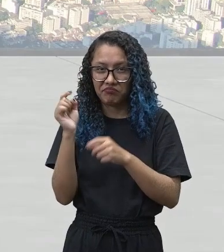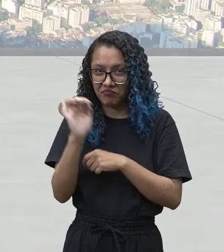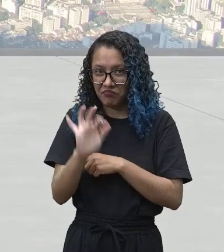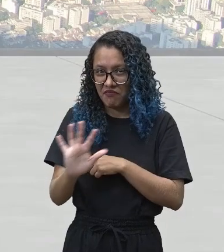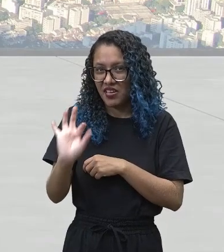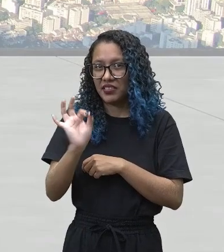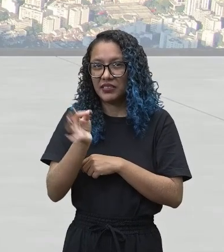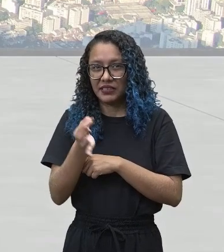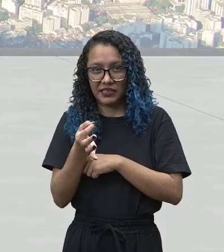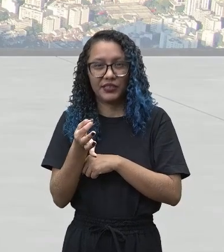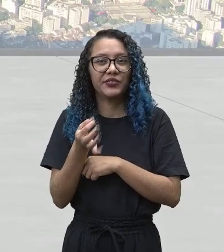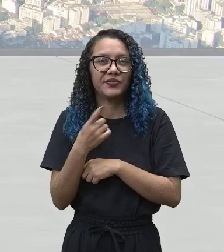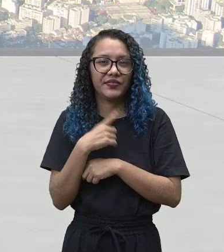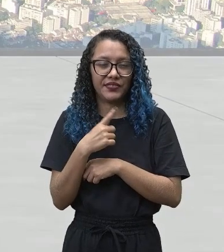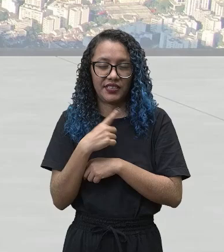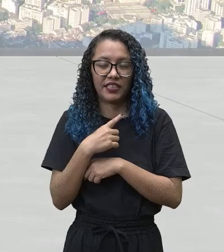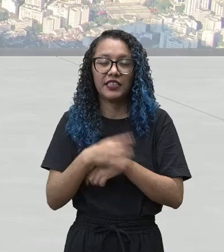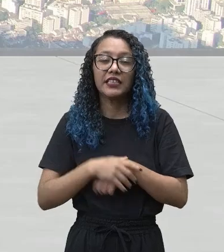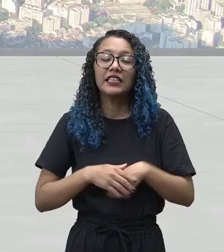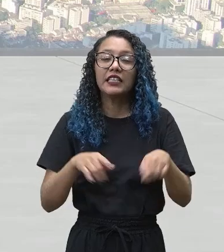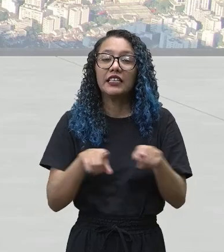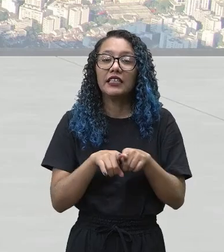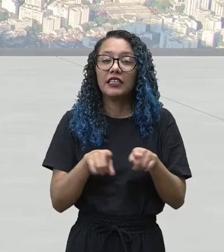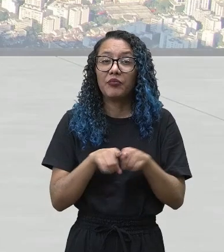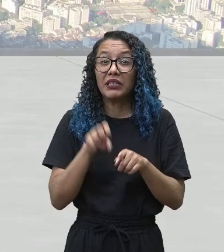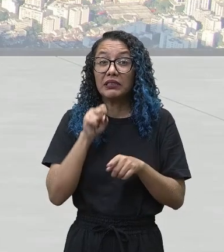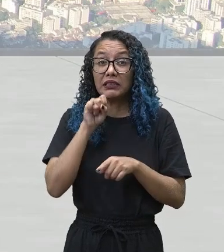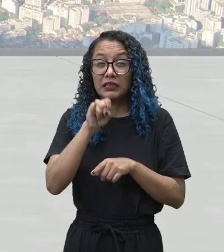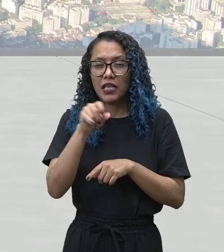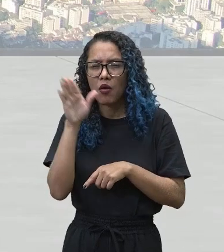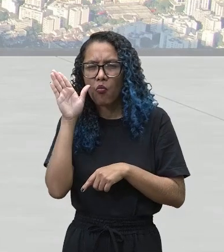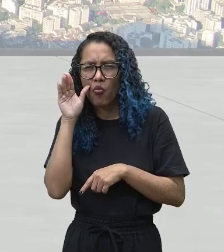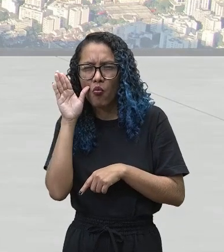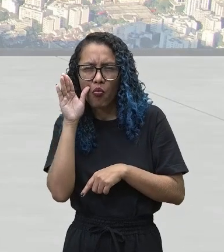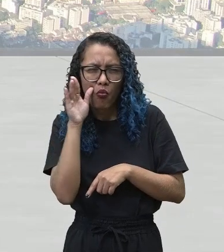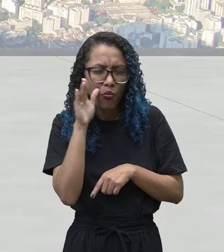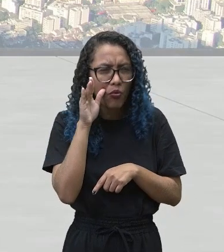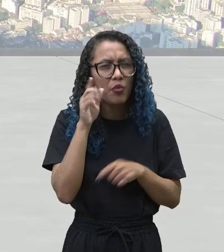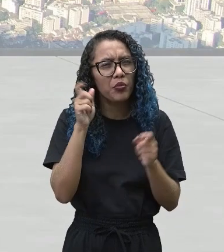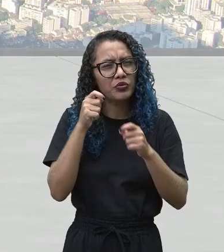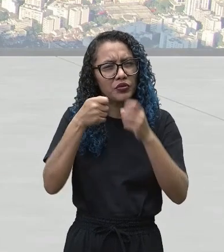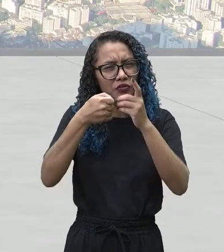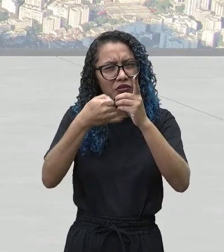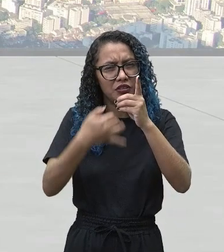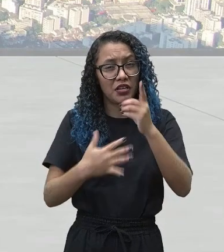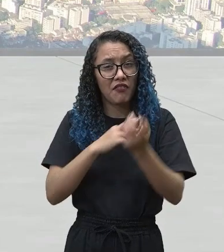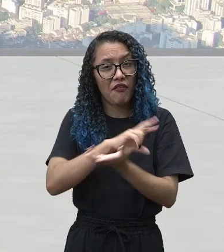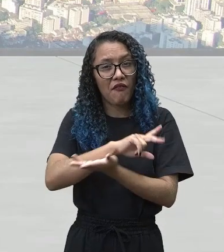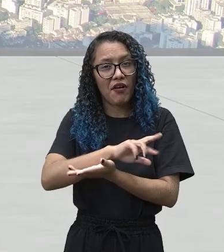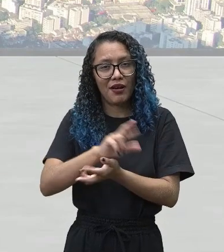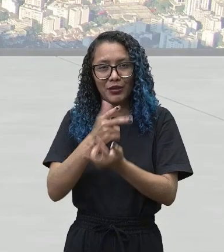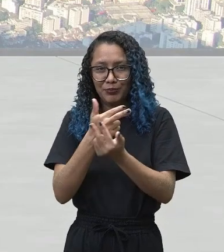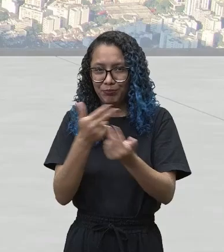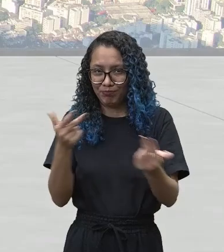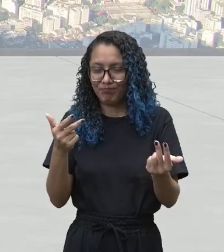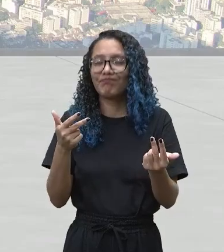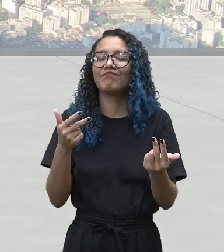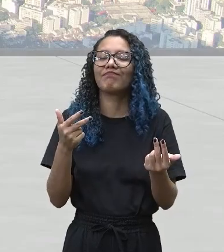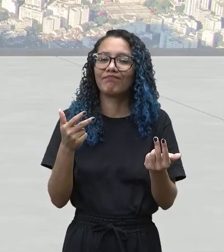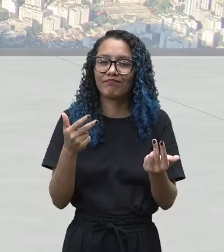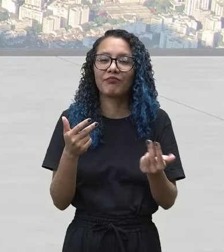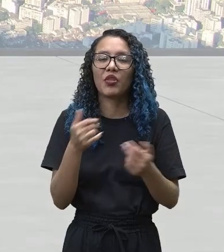E observando, a gente pode descrever muitas coisas, não é verdade? A gente consegue